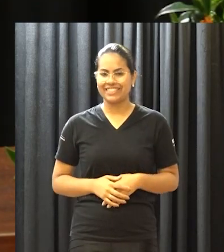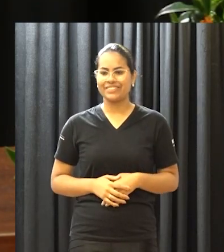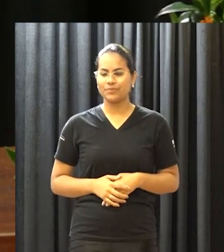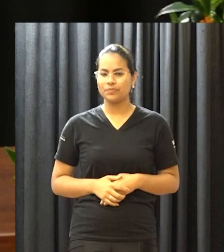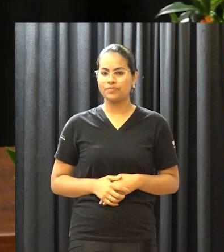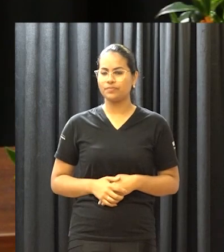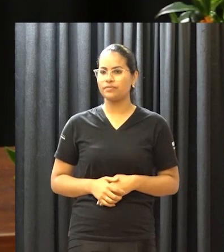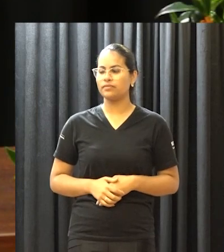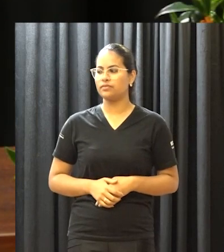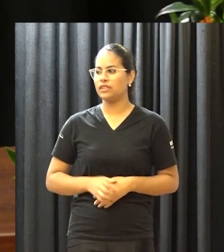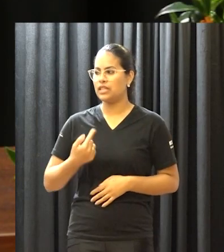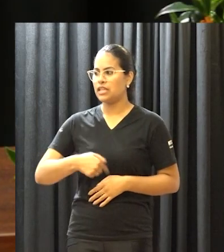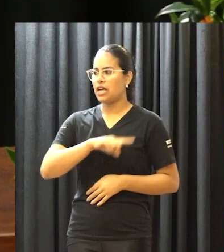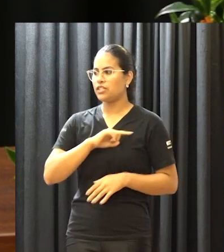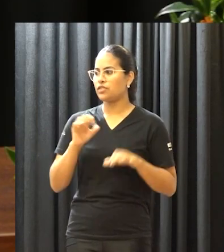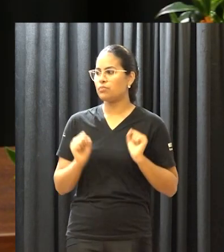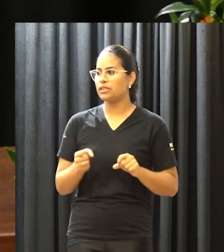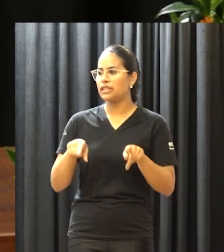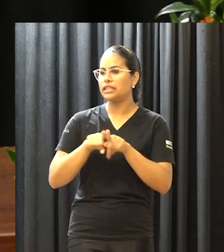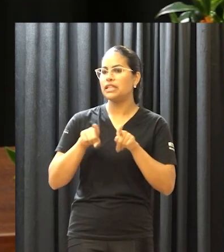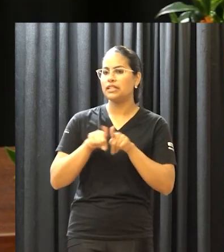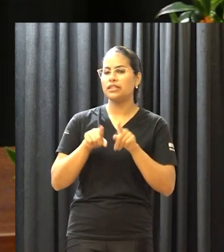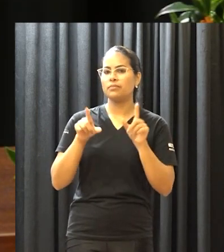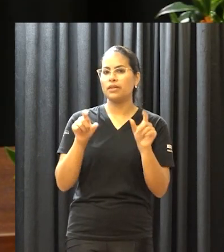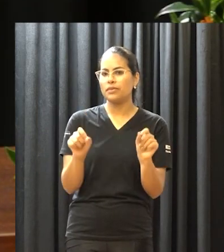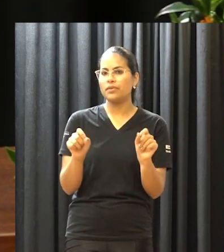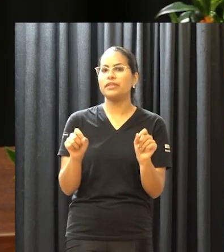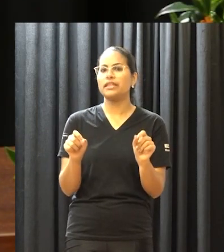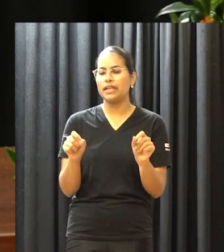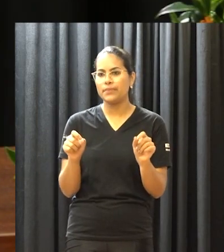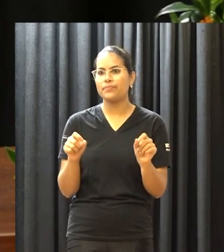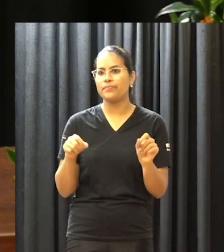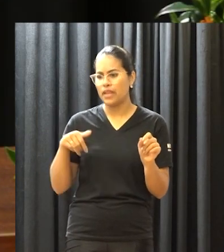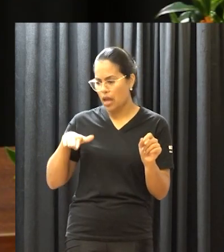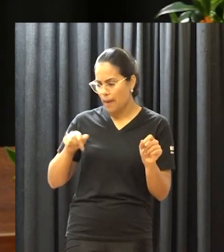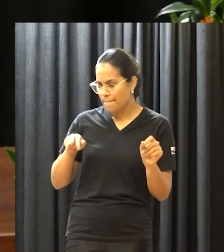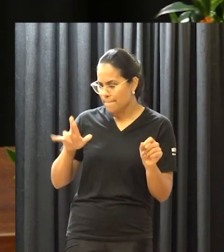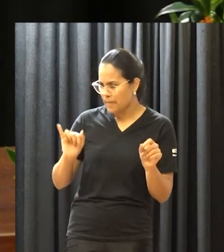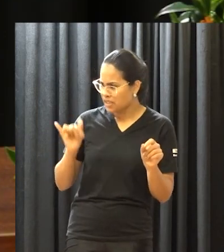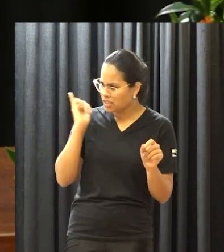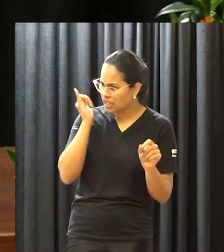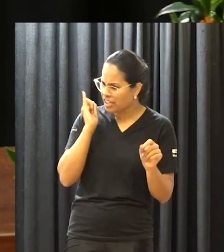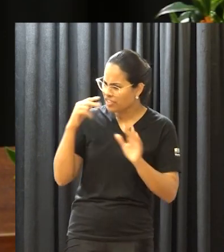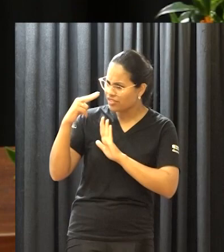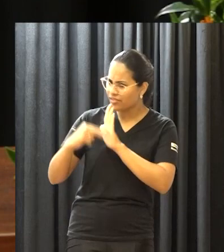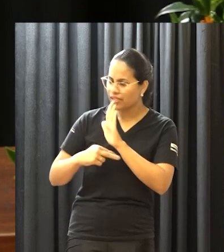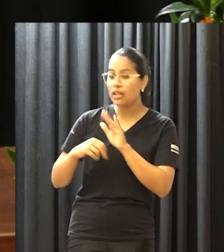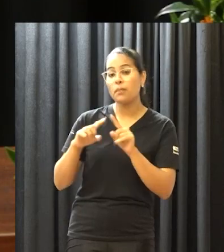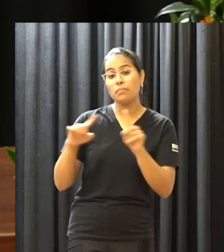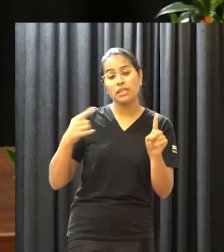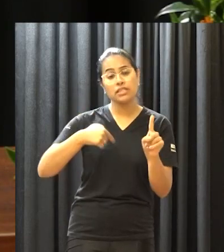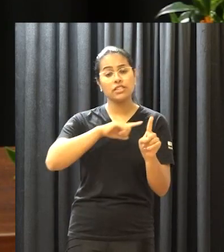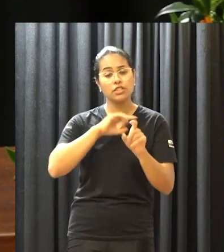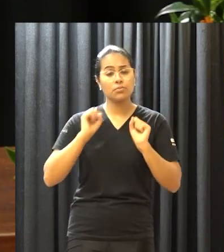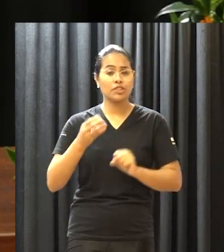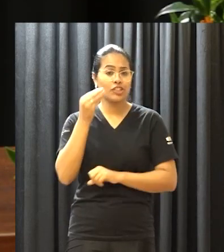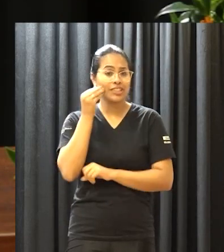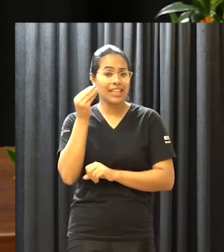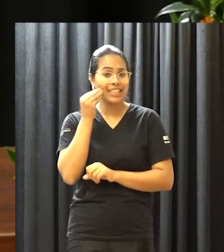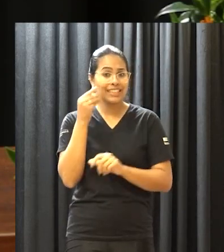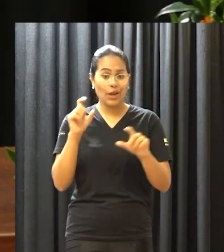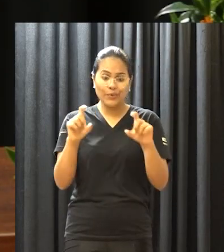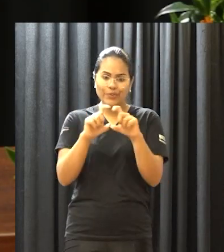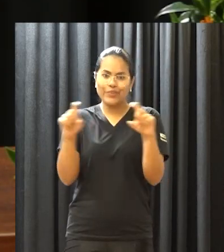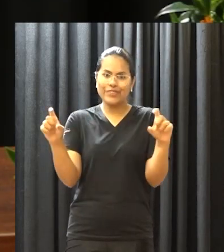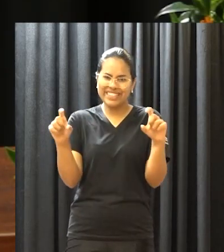Eu acho que a gente poderia, talvez, eu não sei se a gente lê a narrativa da Maria, mas a gente poderia, talvez, ler um trecho de uma narrativa. Cada mulher escolheu,